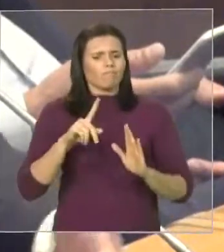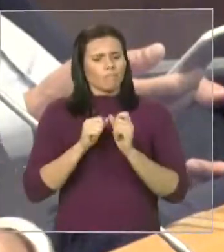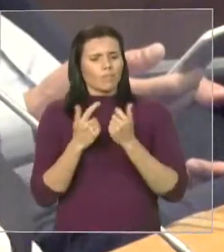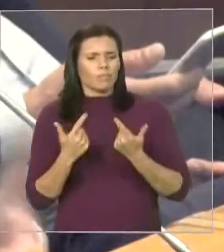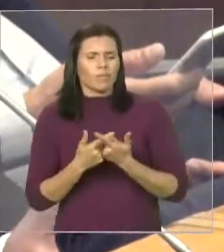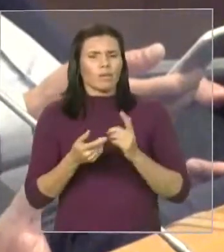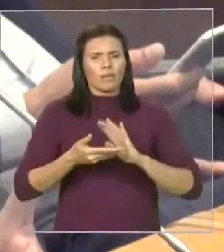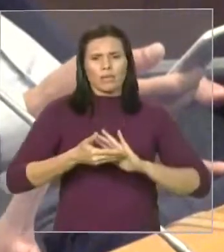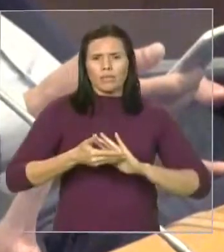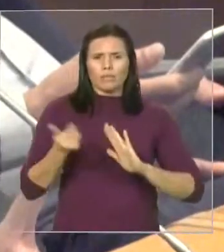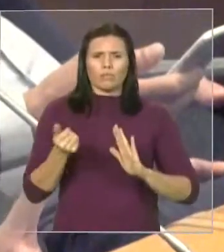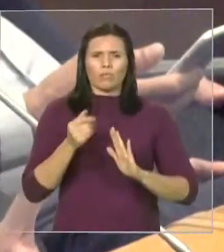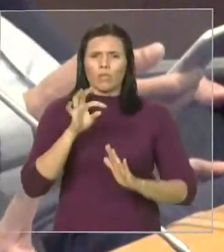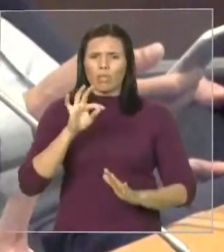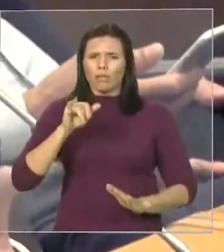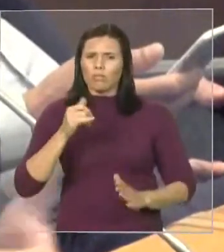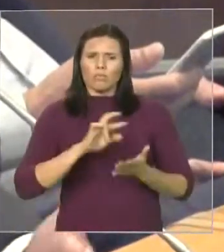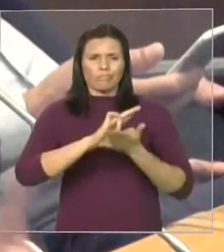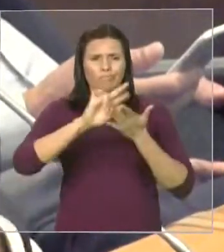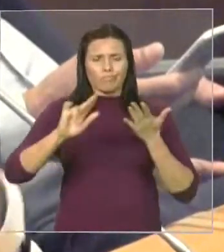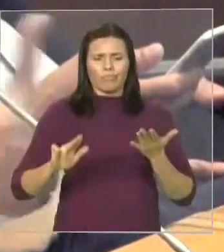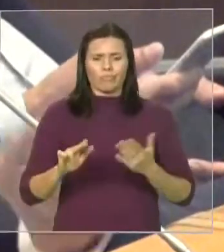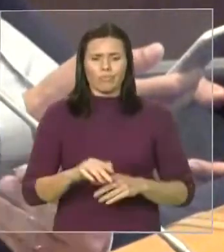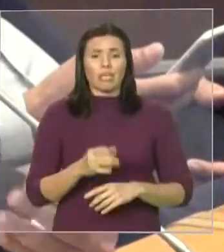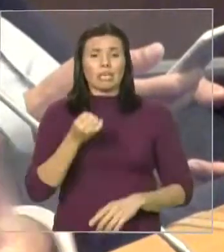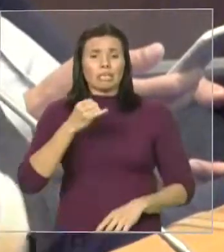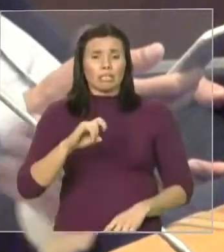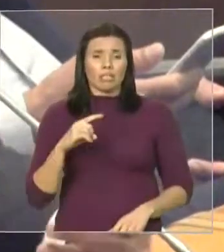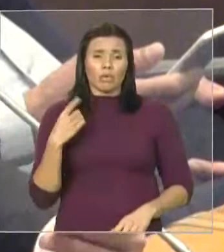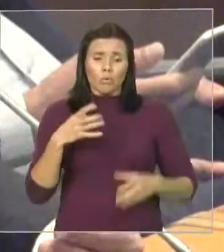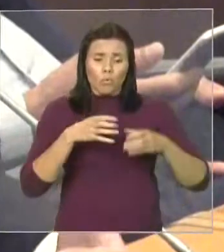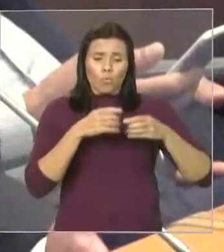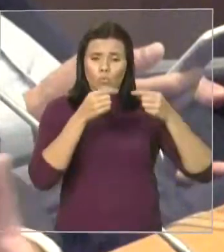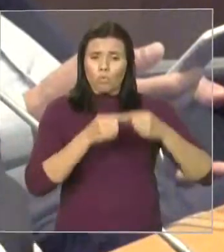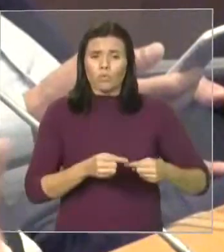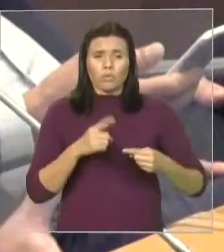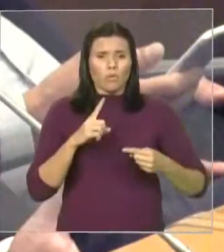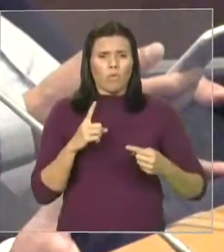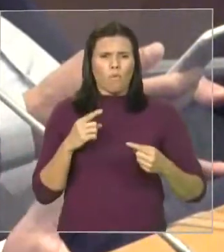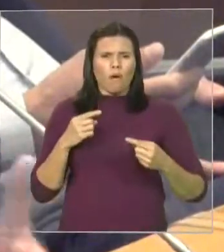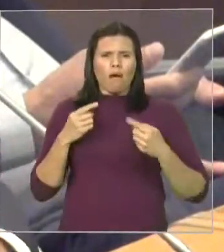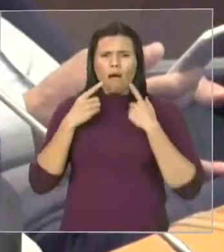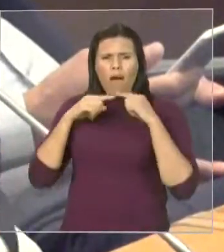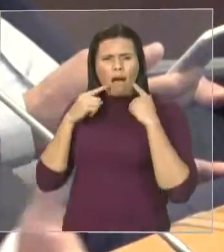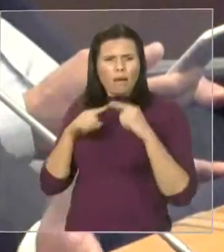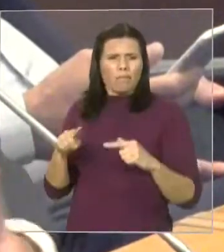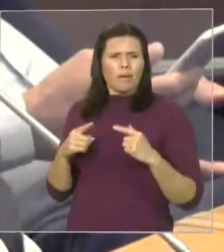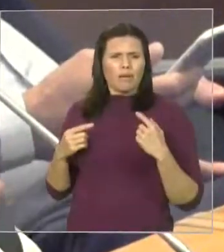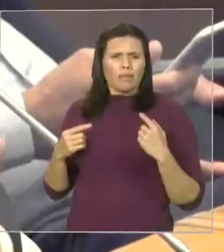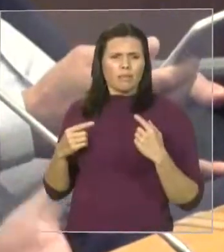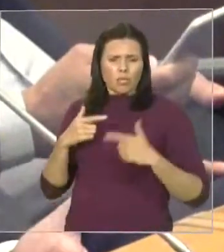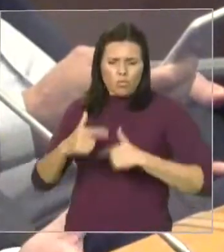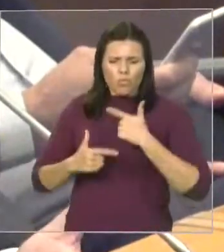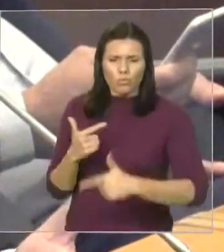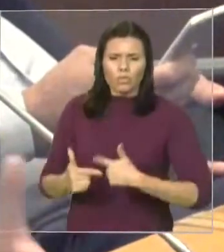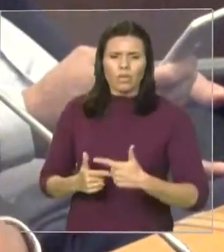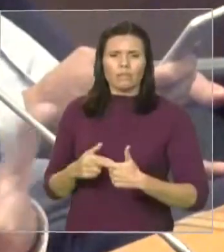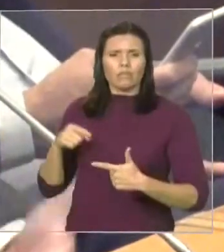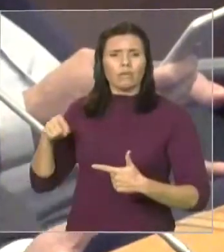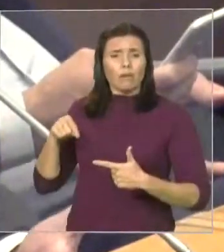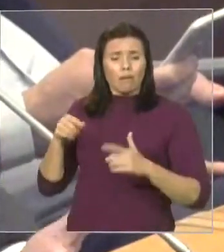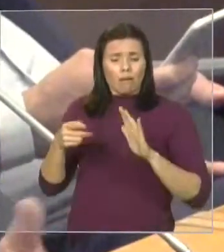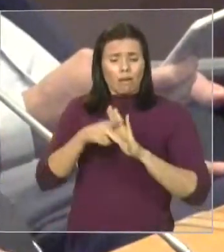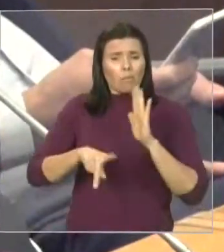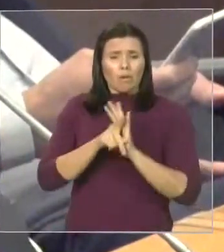a atuação dos deputados aqui, essa matéria já teria sido votada em regime de urgência, com esse conselho sem representar realmente os funcionários públicos. Então,